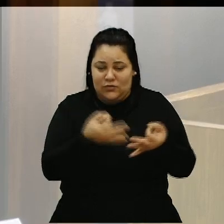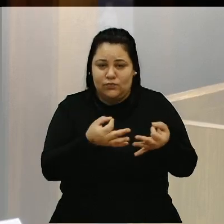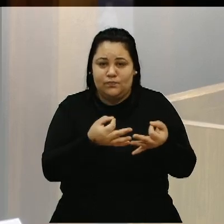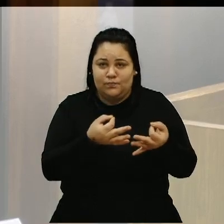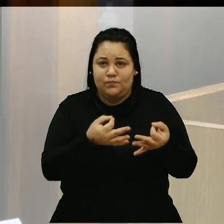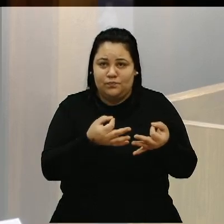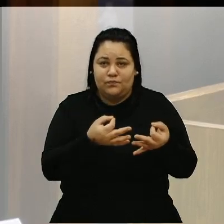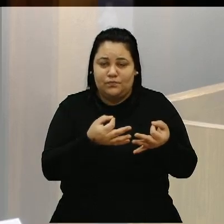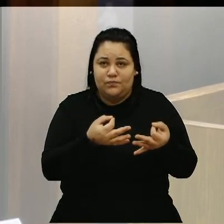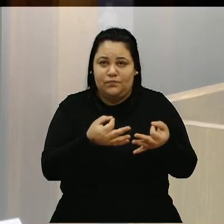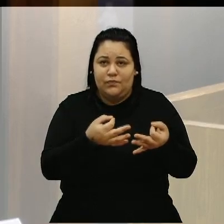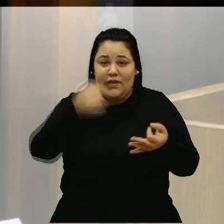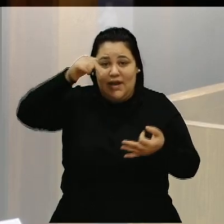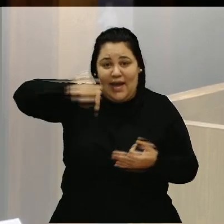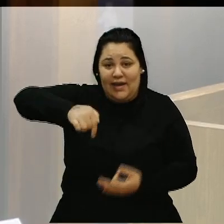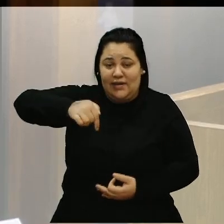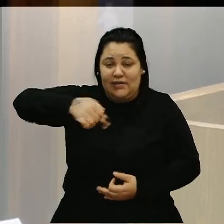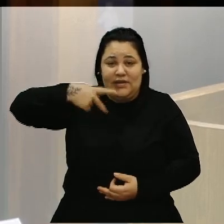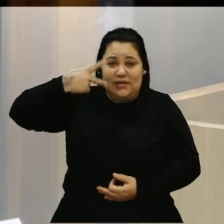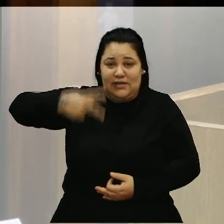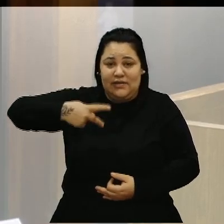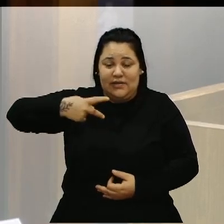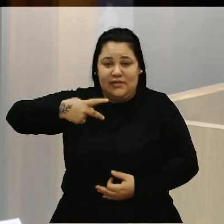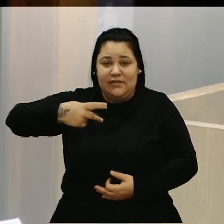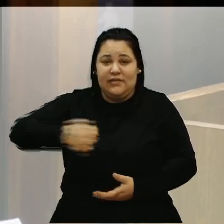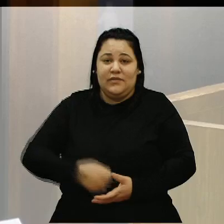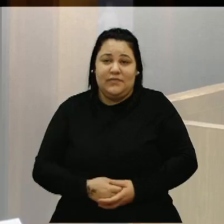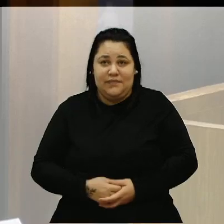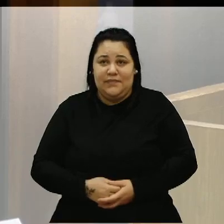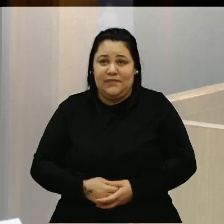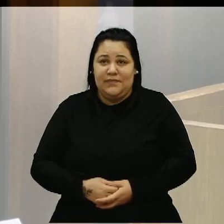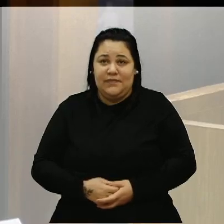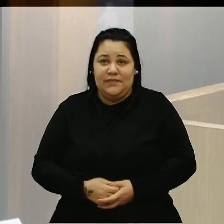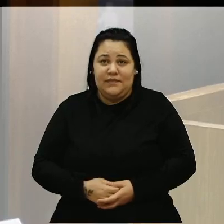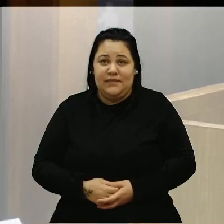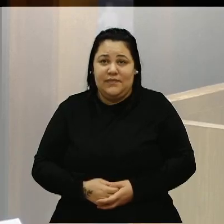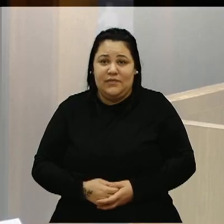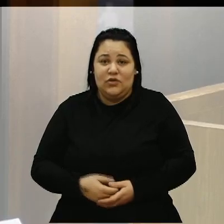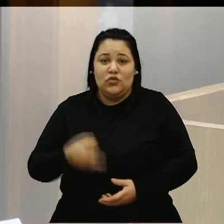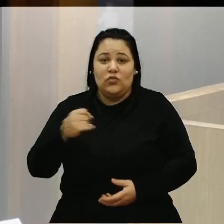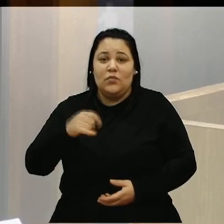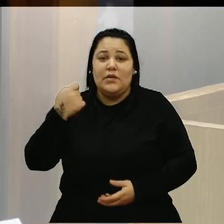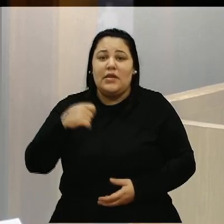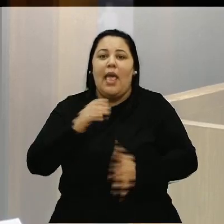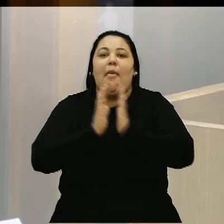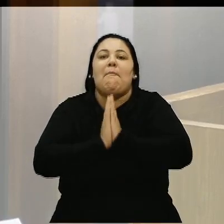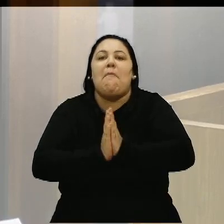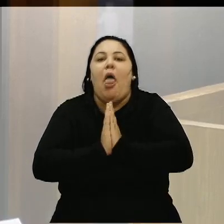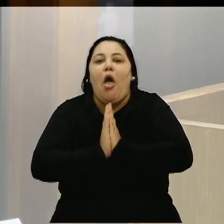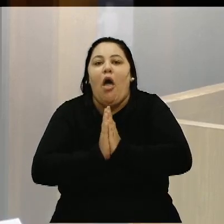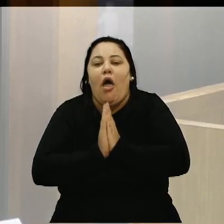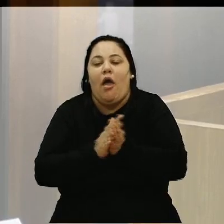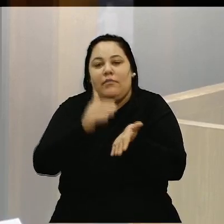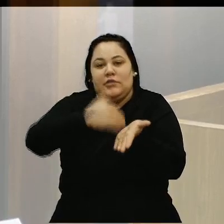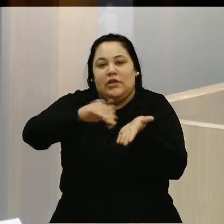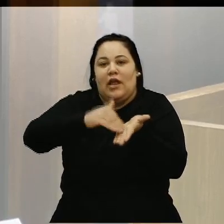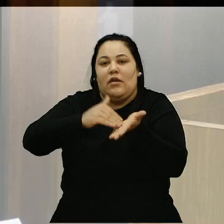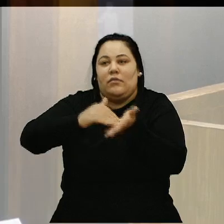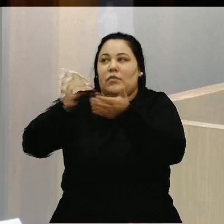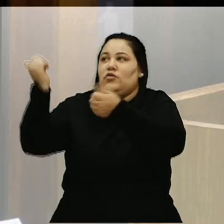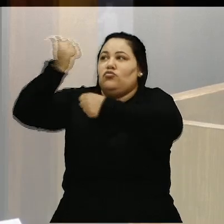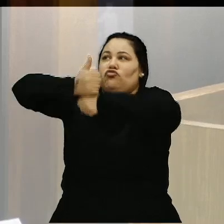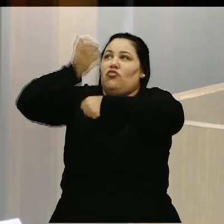da Câmara de Vereadores, se tu praticamente mendiga para os secretários para trocar uma lâmpada,